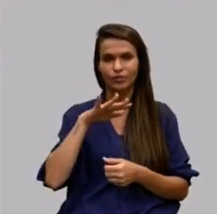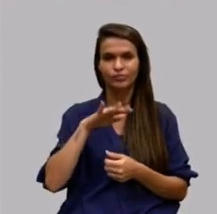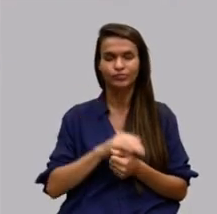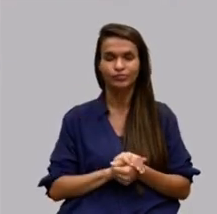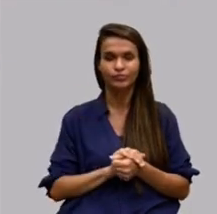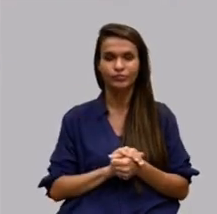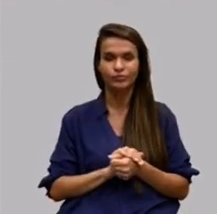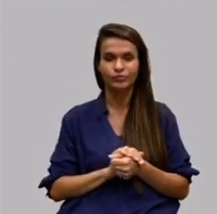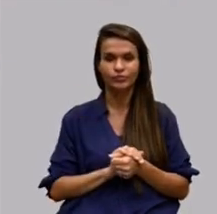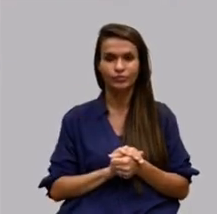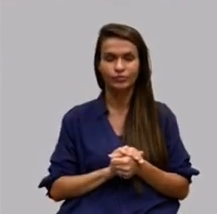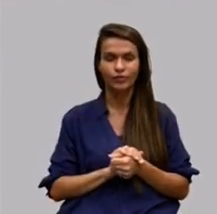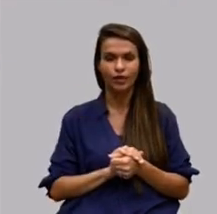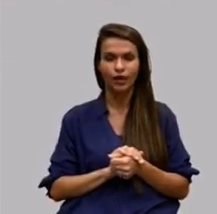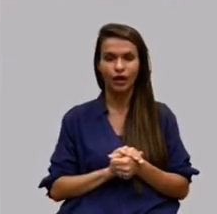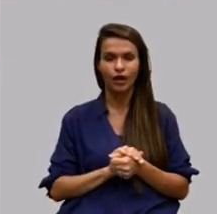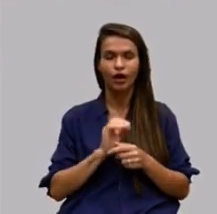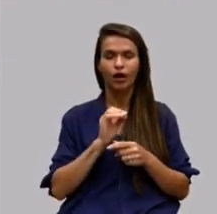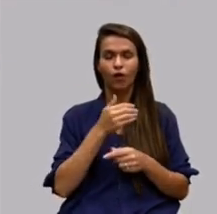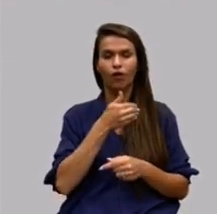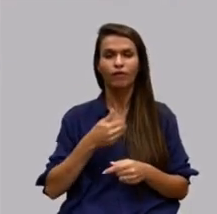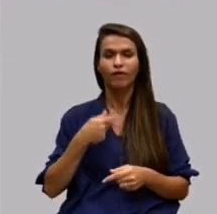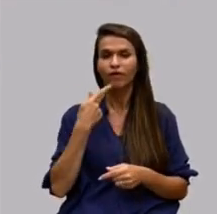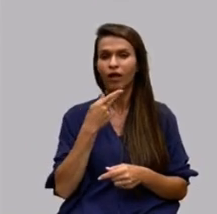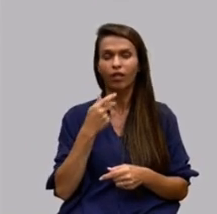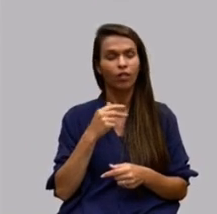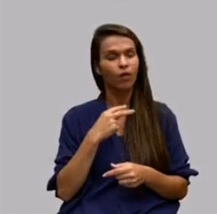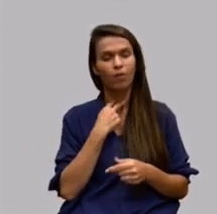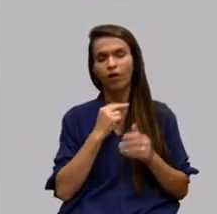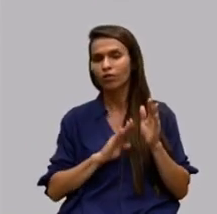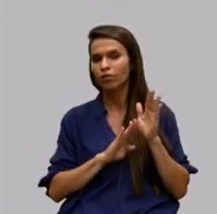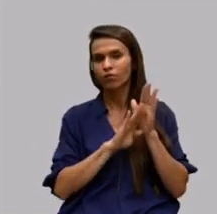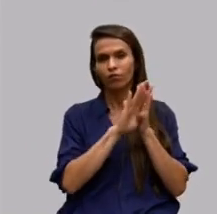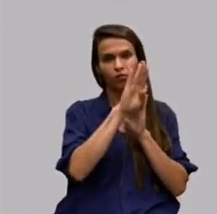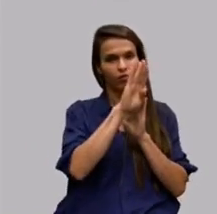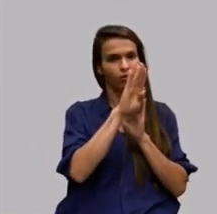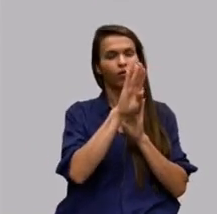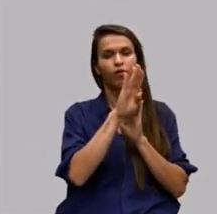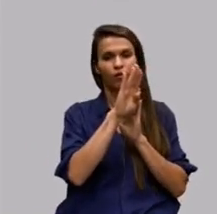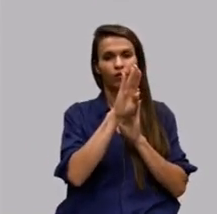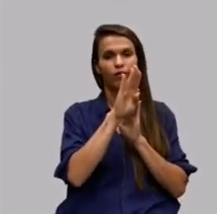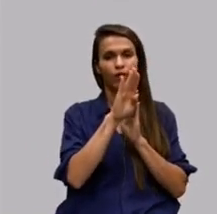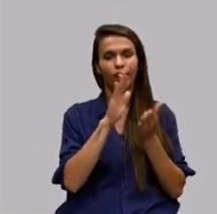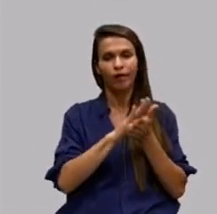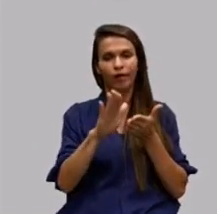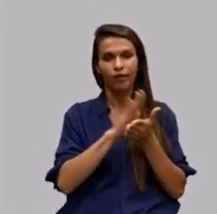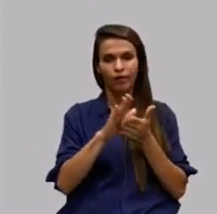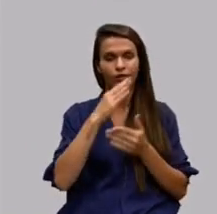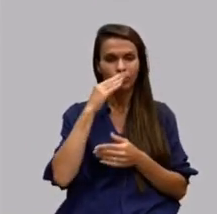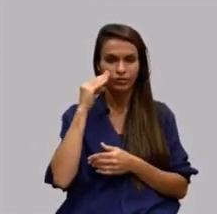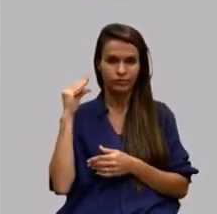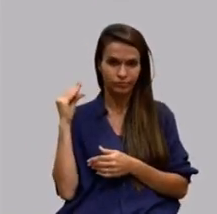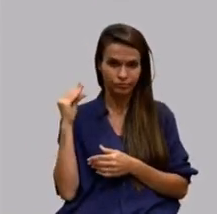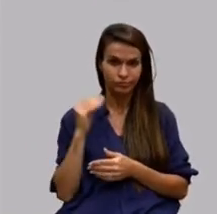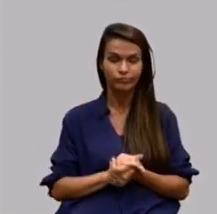diz? Não pode aumentar despesa com servidores. Logo, nenhum